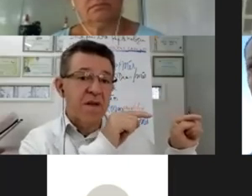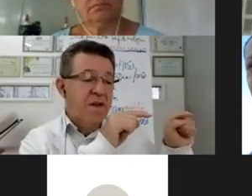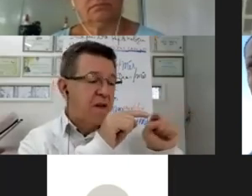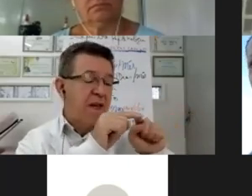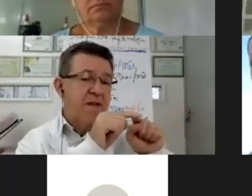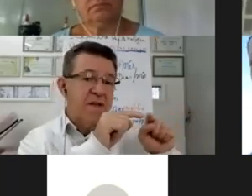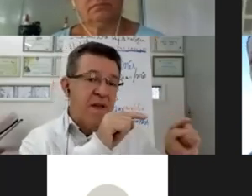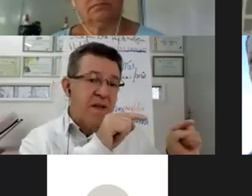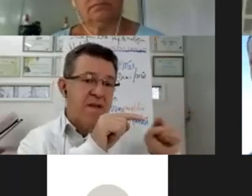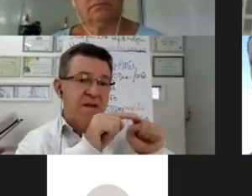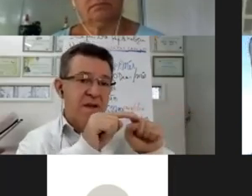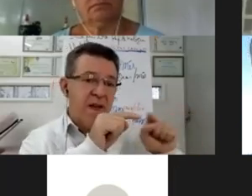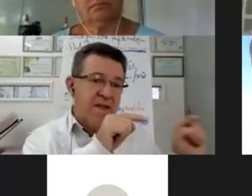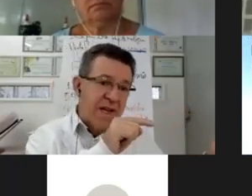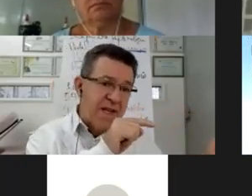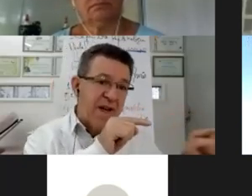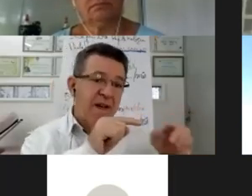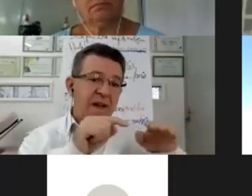doença.